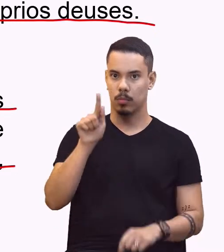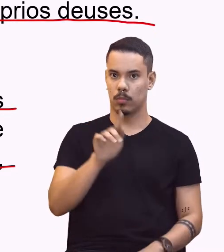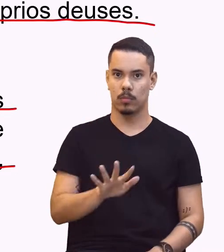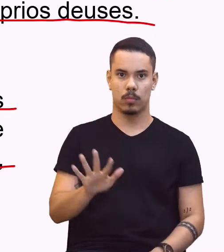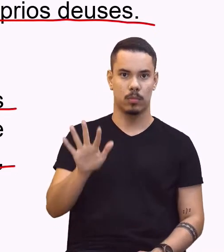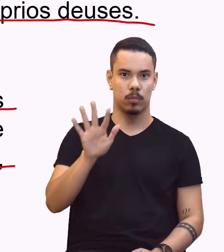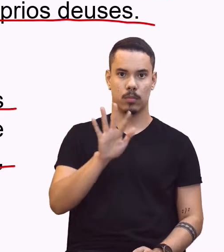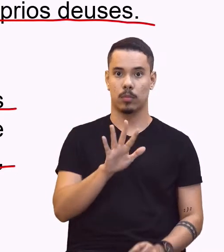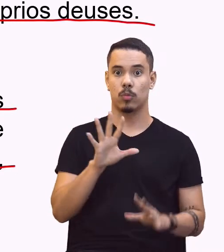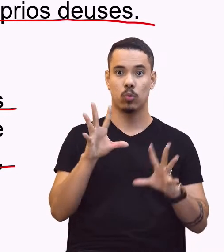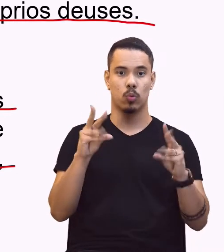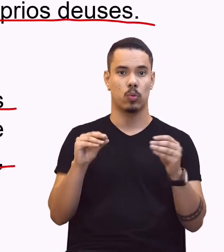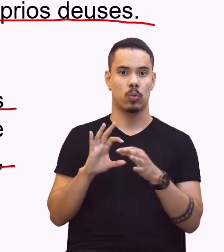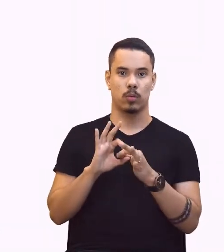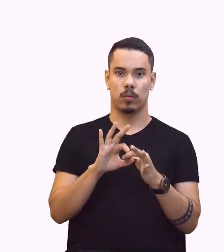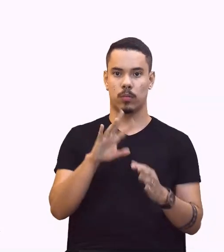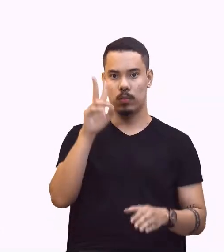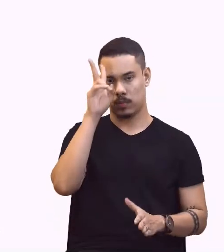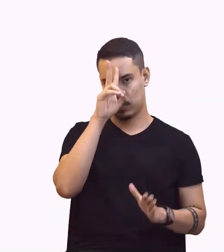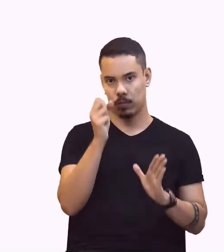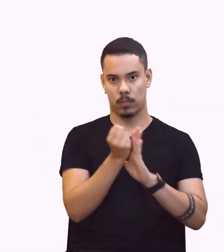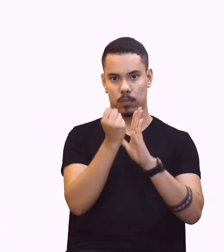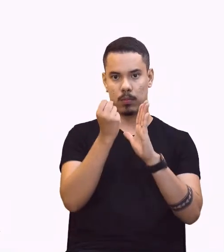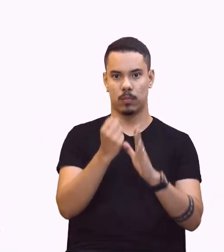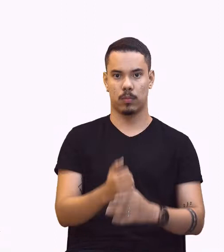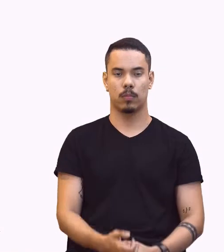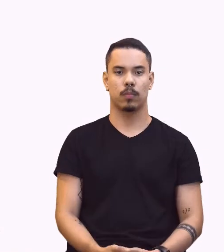os contextos históricos.